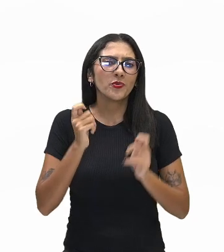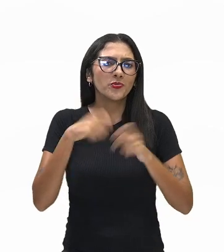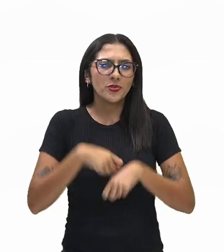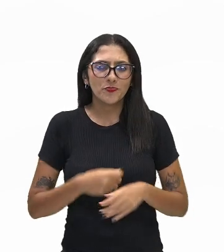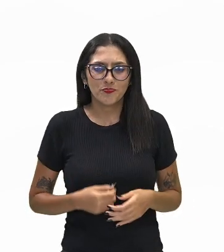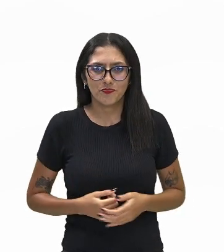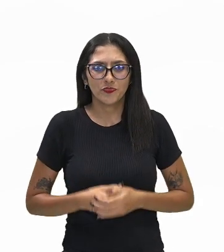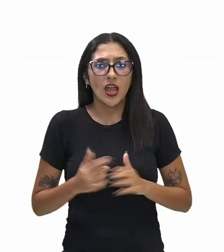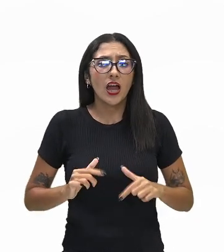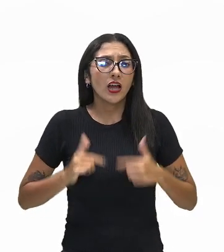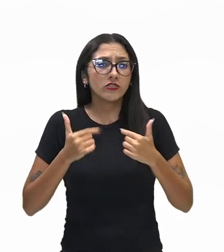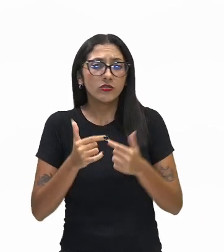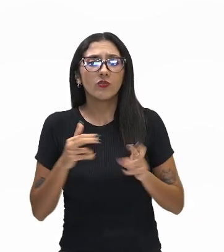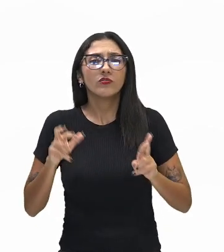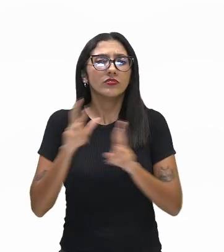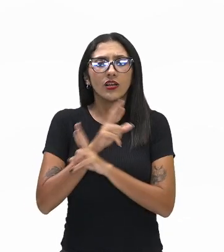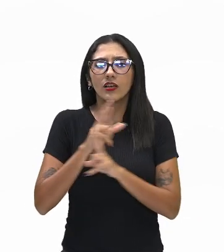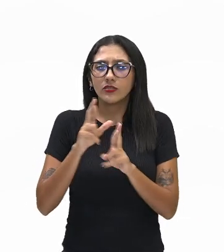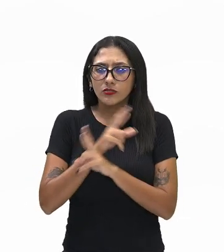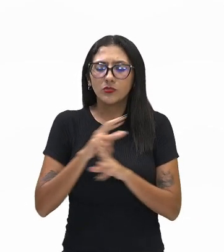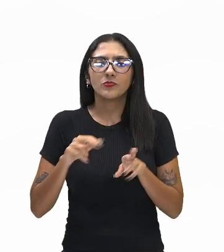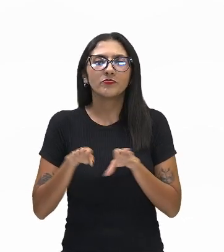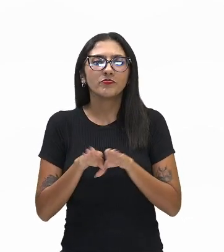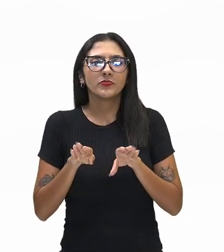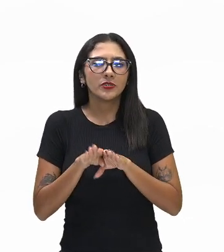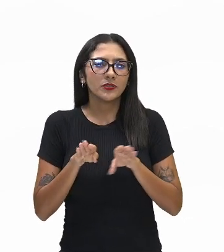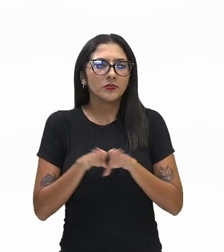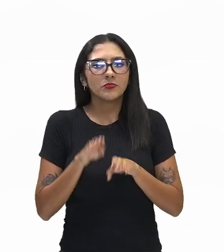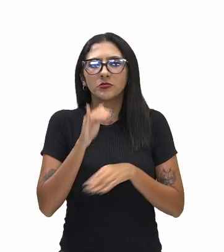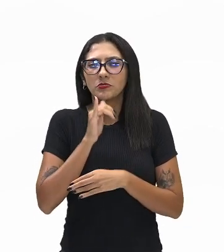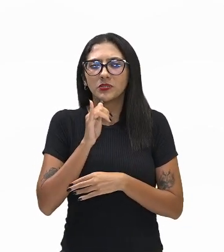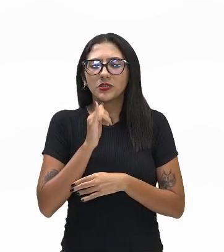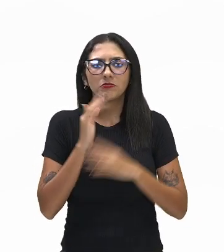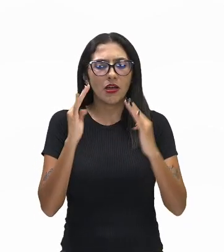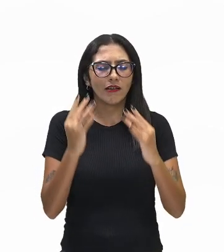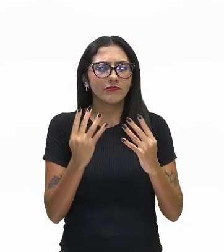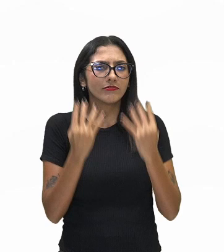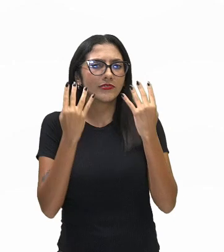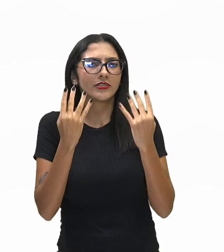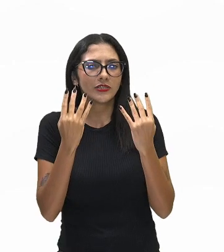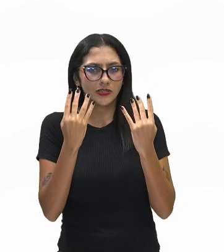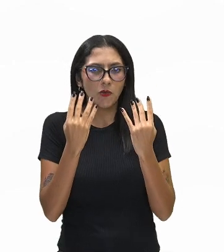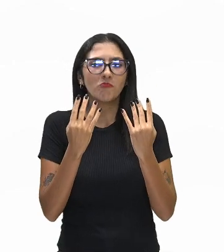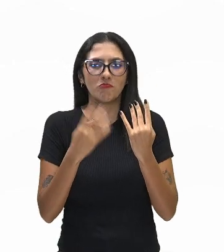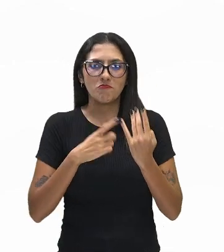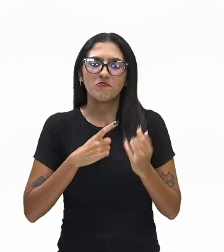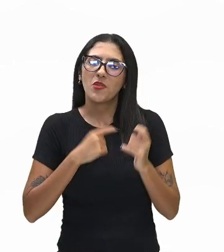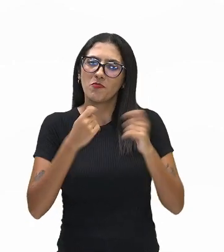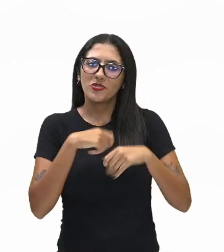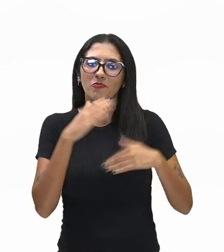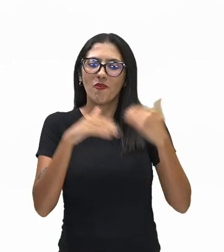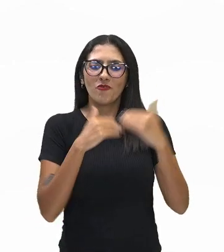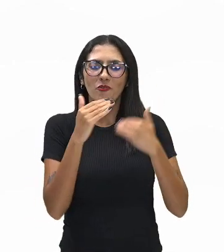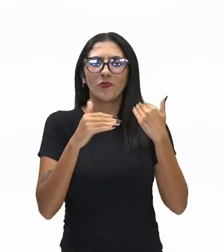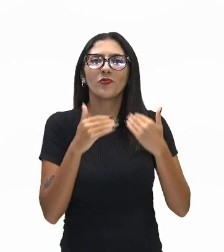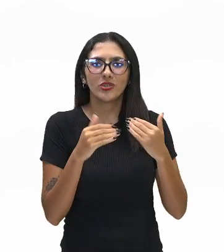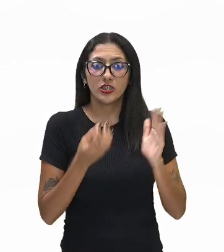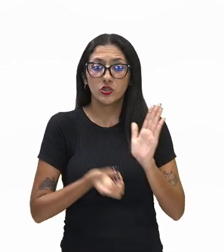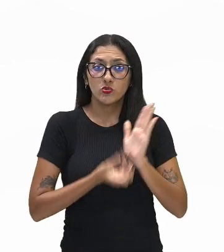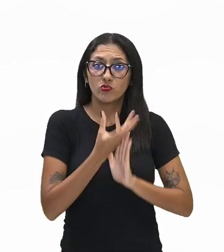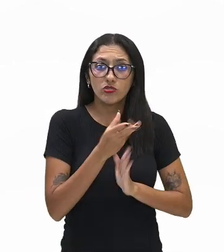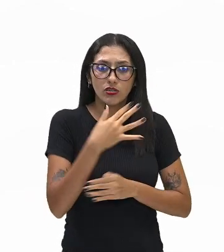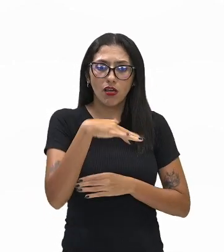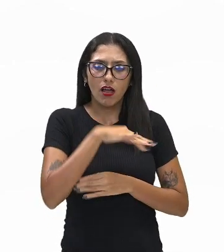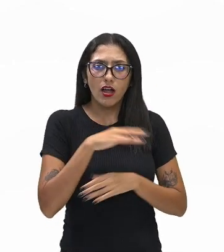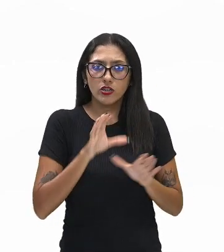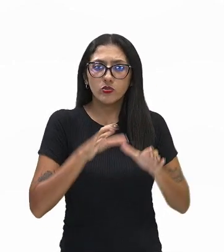práticas, relações e símbolos por meio dos quais criam espaços próprios,